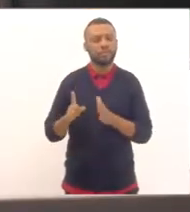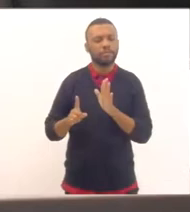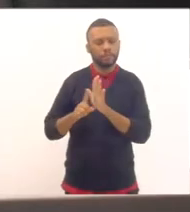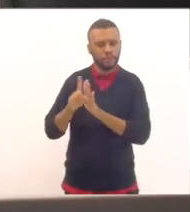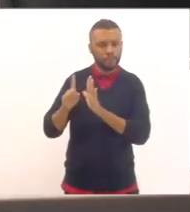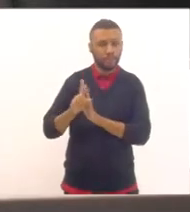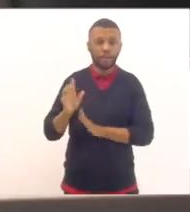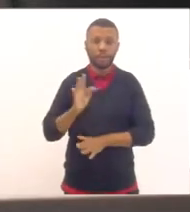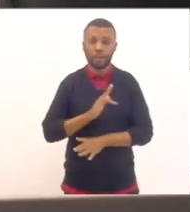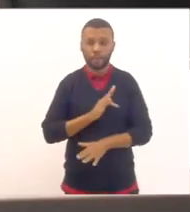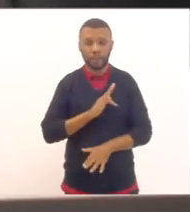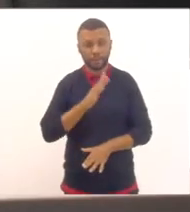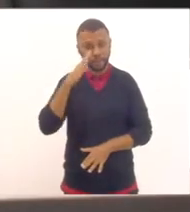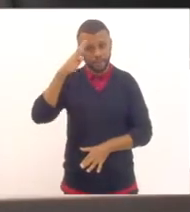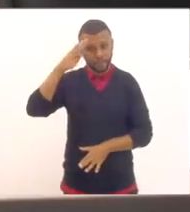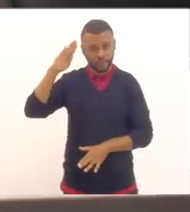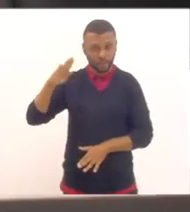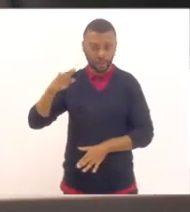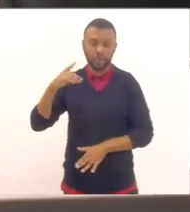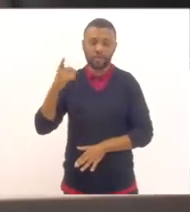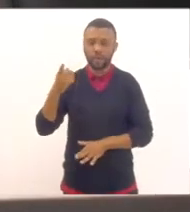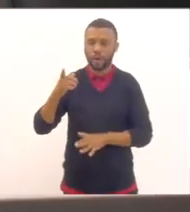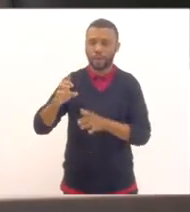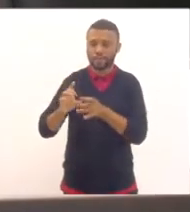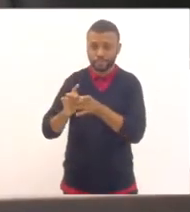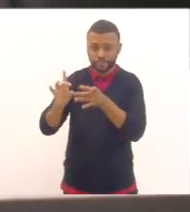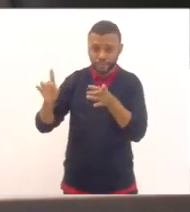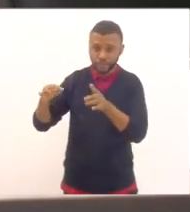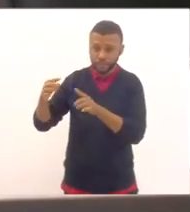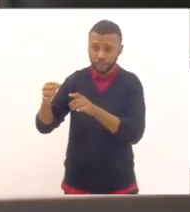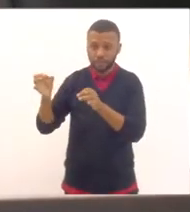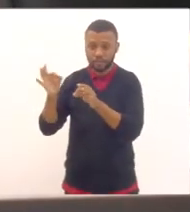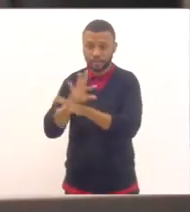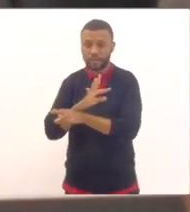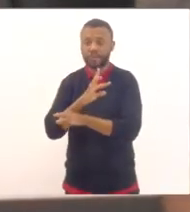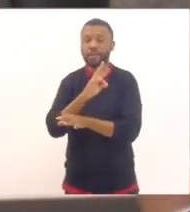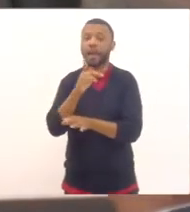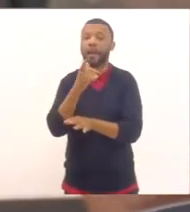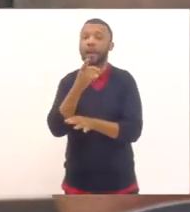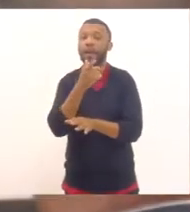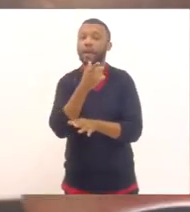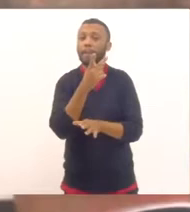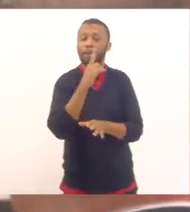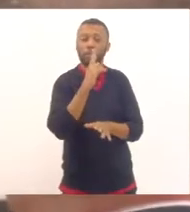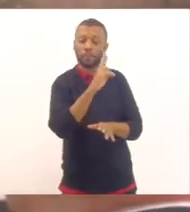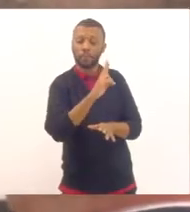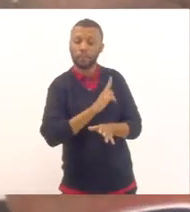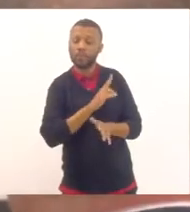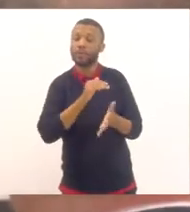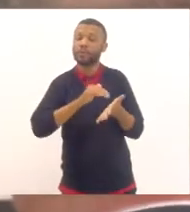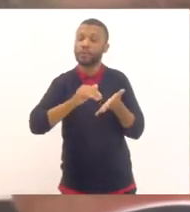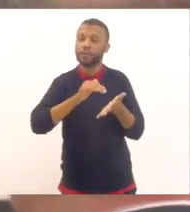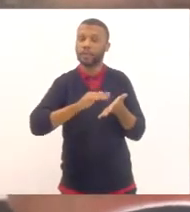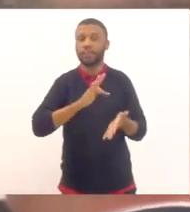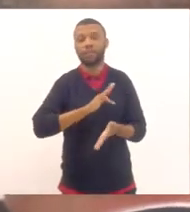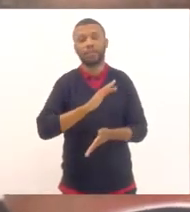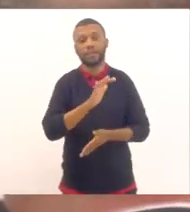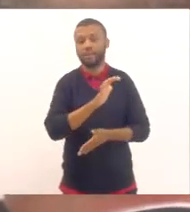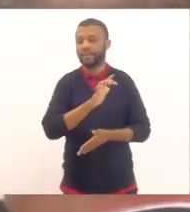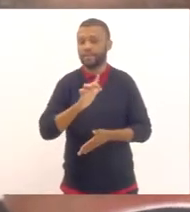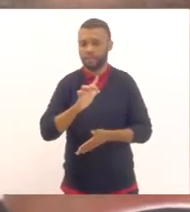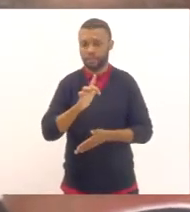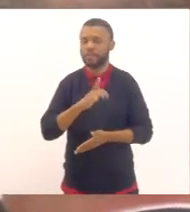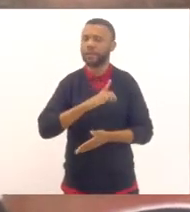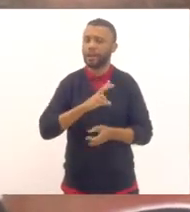perguntas para Polícia Militar vou abrir depois vamos ouvir o nosso apresenta você se viu porque tem muitas ações que são pertinente mas